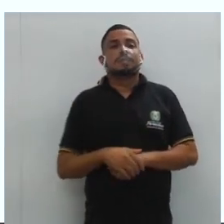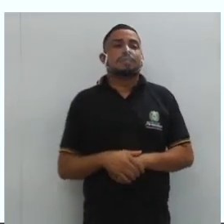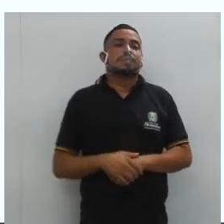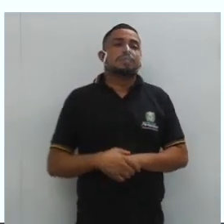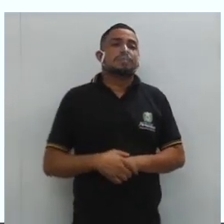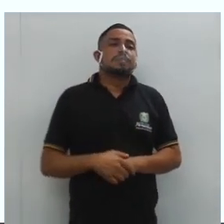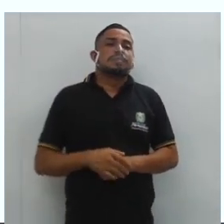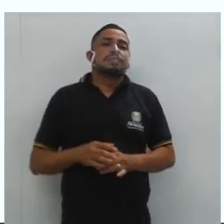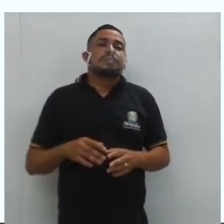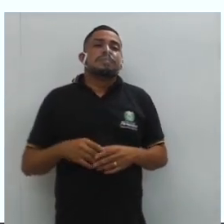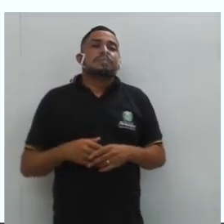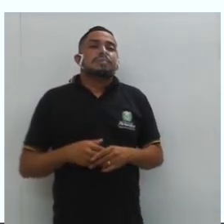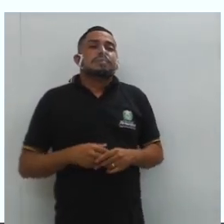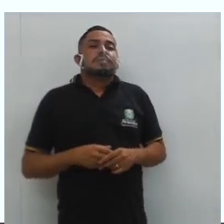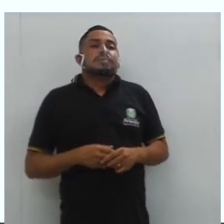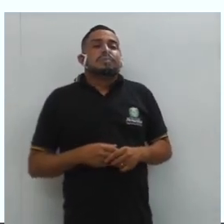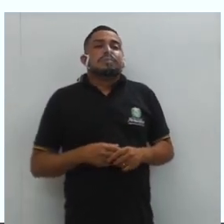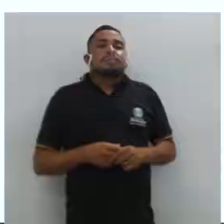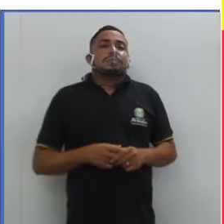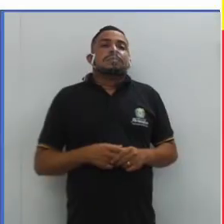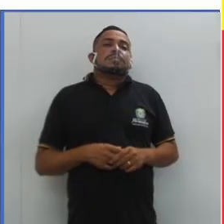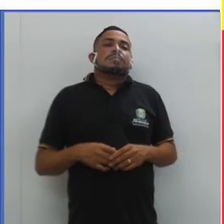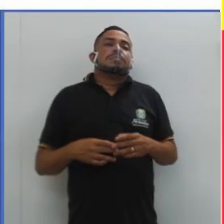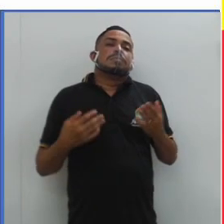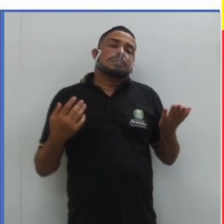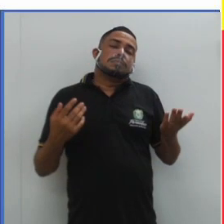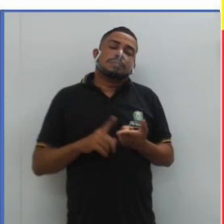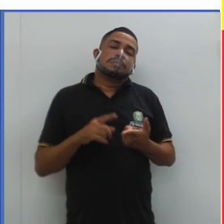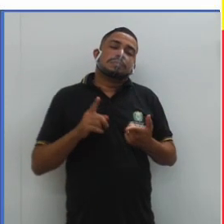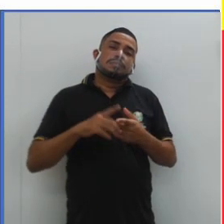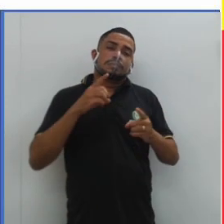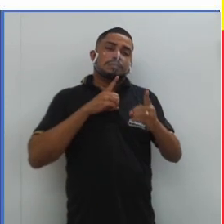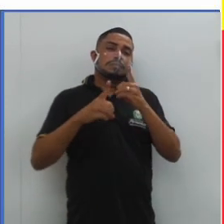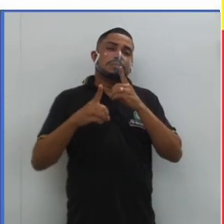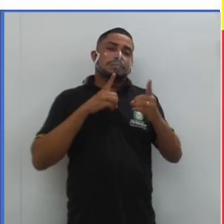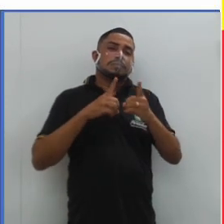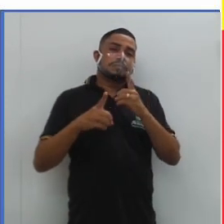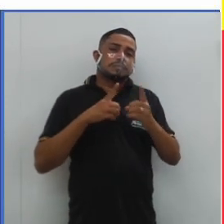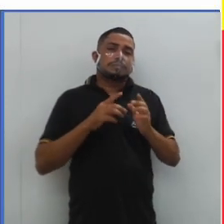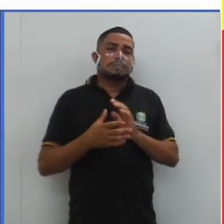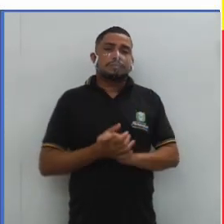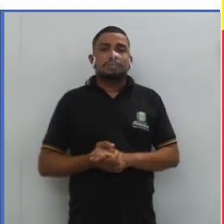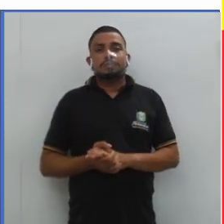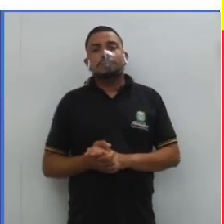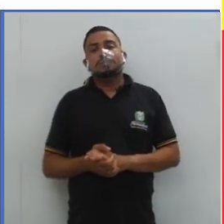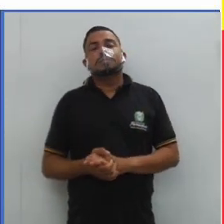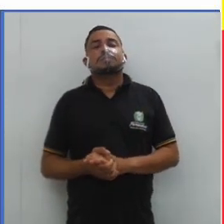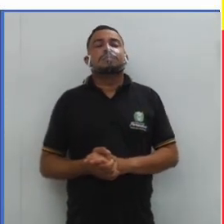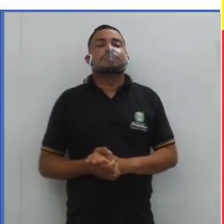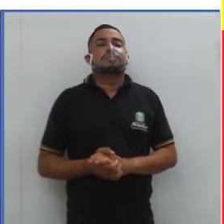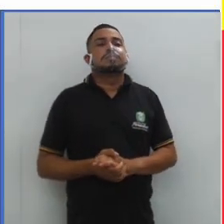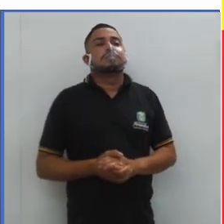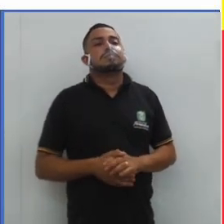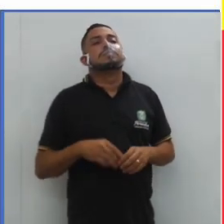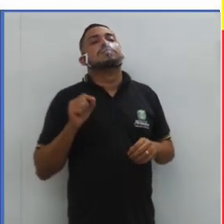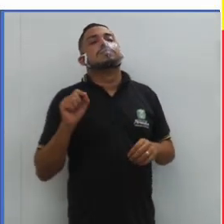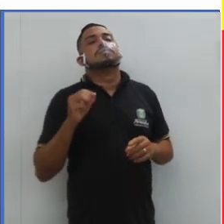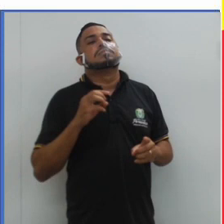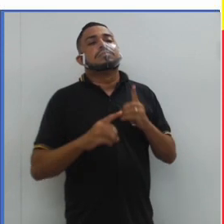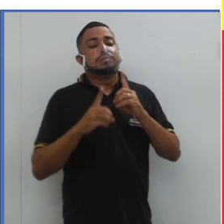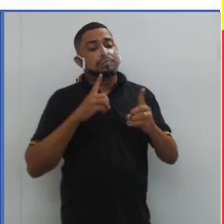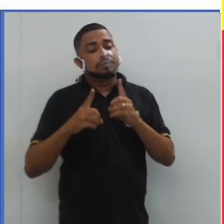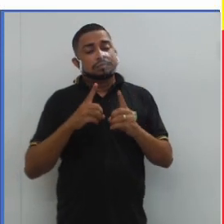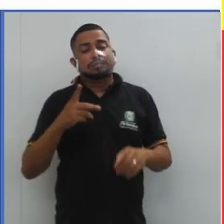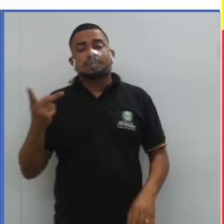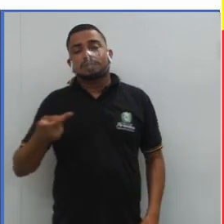do filme, né, Pulp Fiction, de Quentin Tarantino. Dando sequência, vamos para os diálogos, diálogo dentro do roteiro. O que são